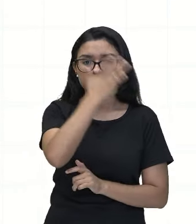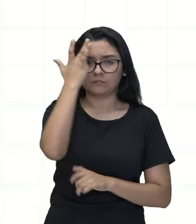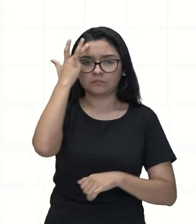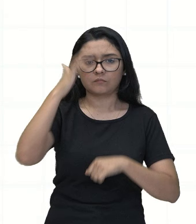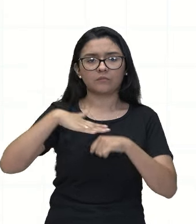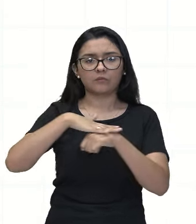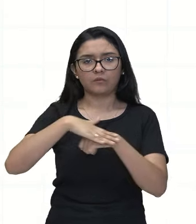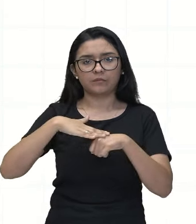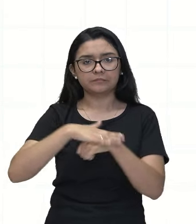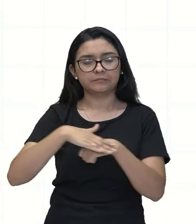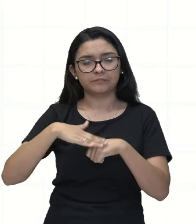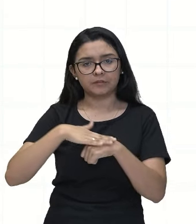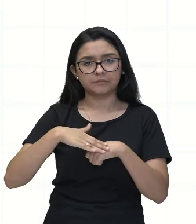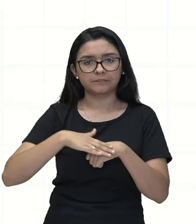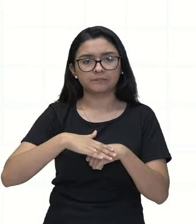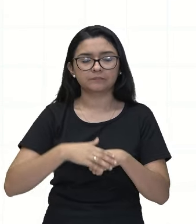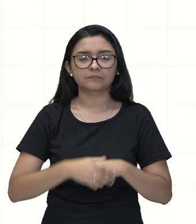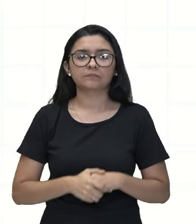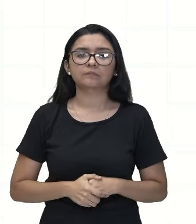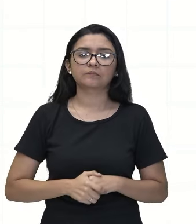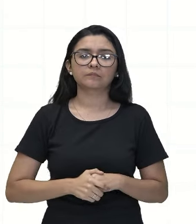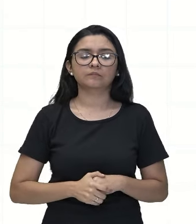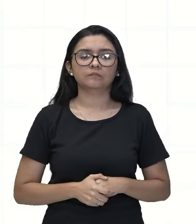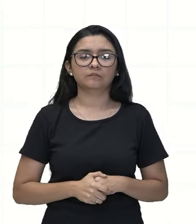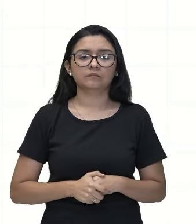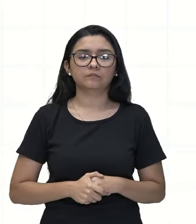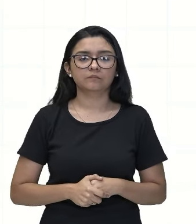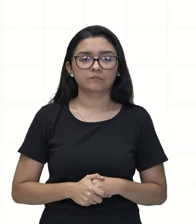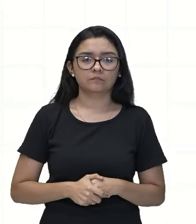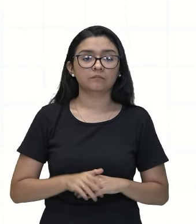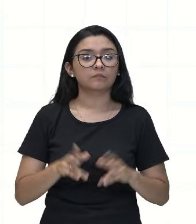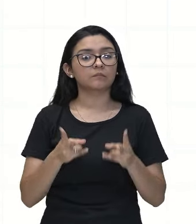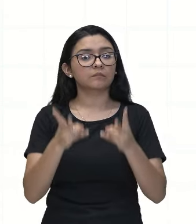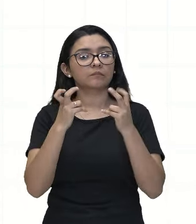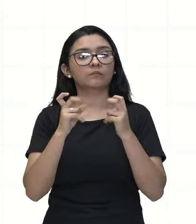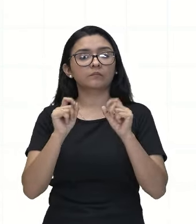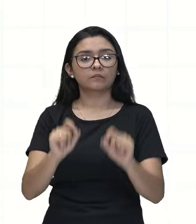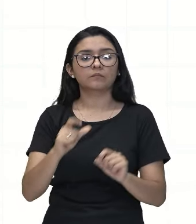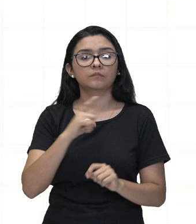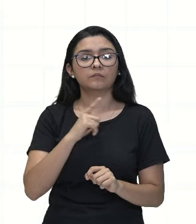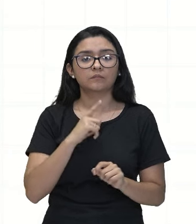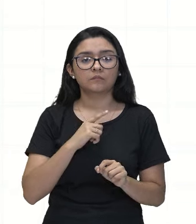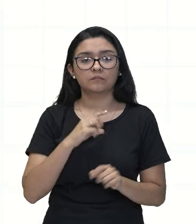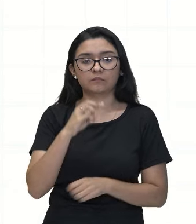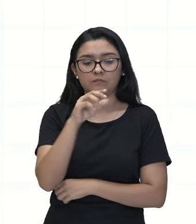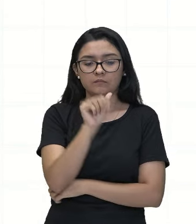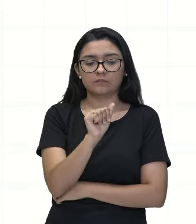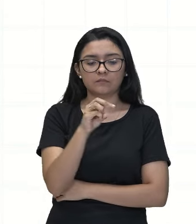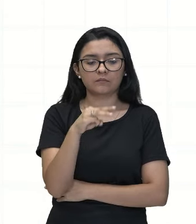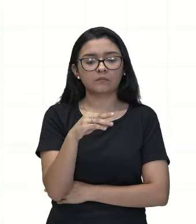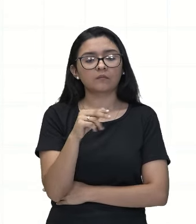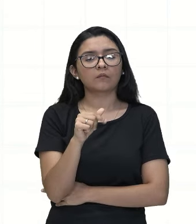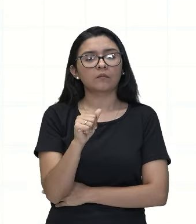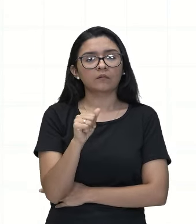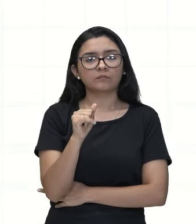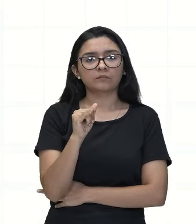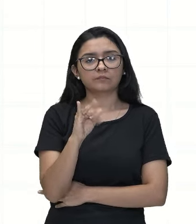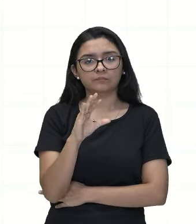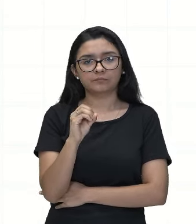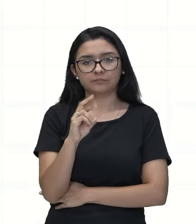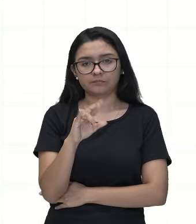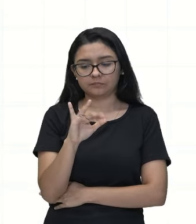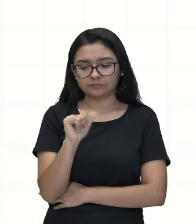demais então Observe que eu tenho e o sujeito aqui né A maioria das pessoas é o sujeito da oração